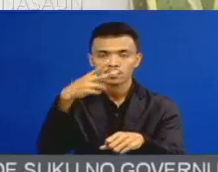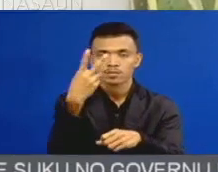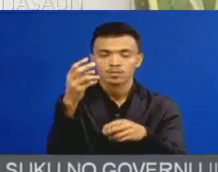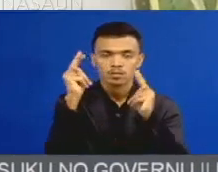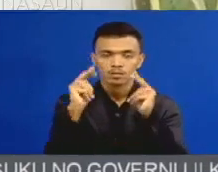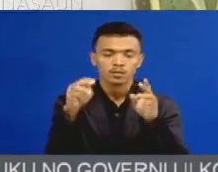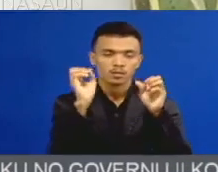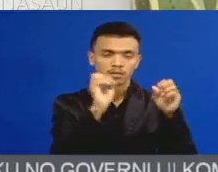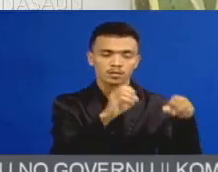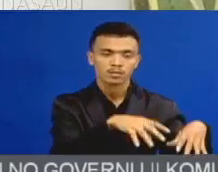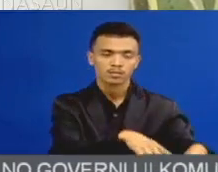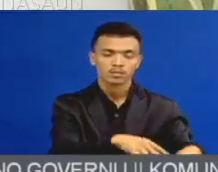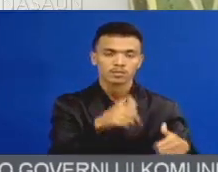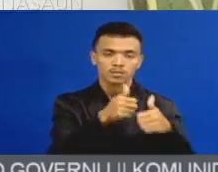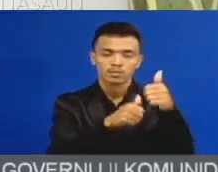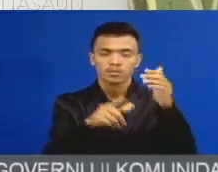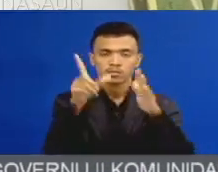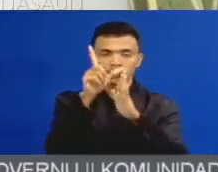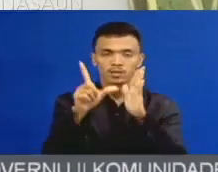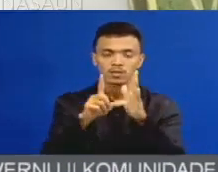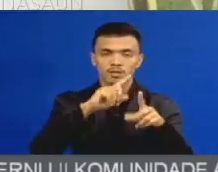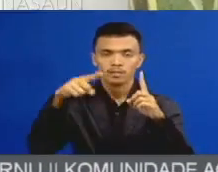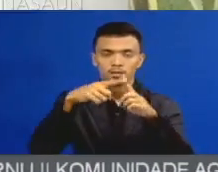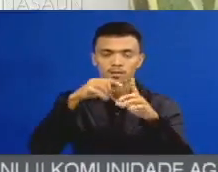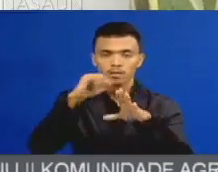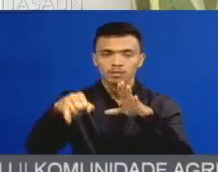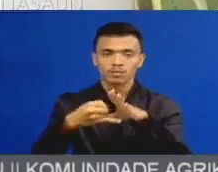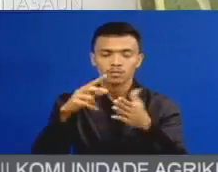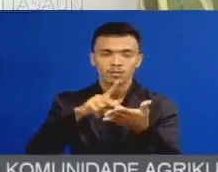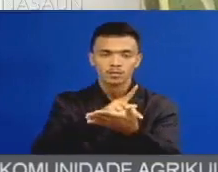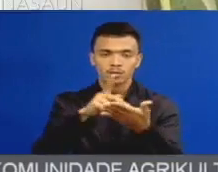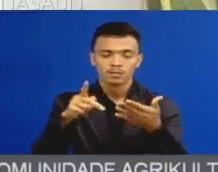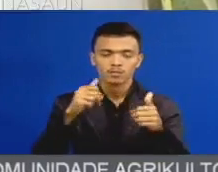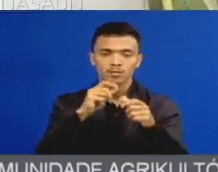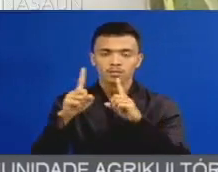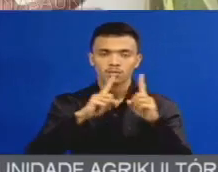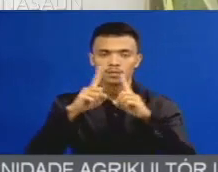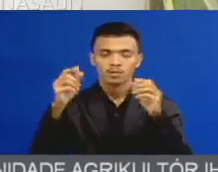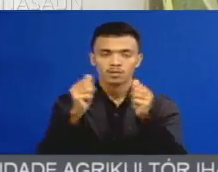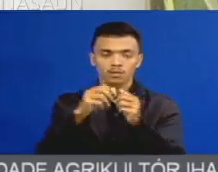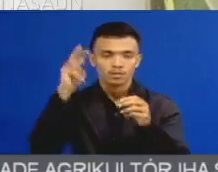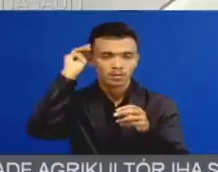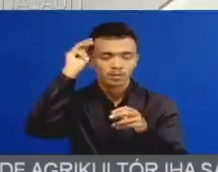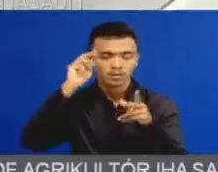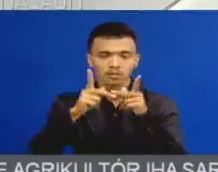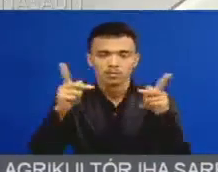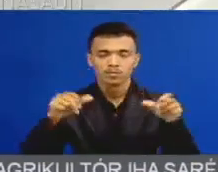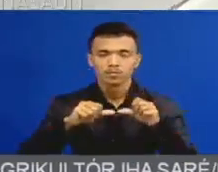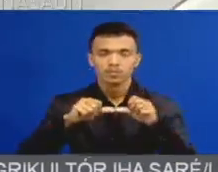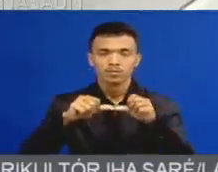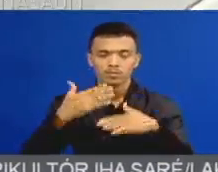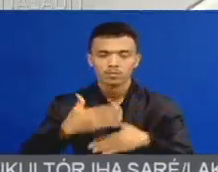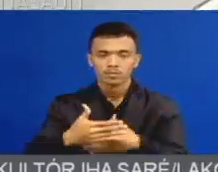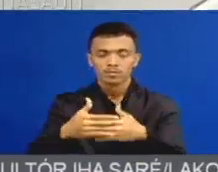lei. Mas quando nia comete iha crime, ita tingi correr na fatin ho Ministério Público para continuar halo proceso. Evidência